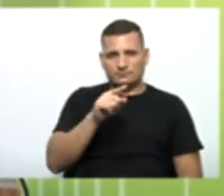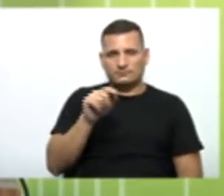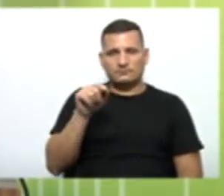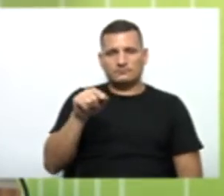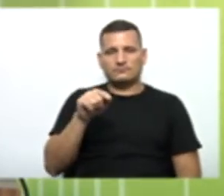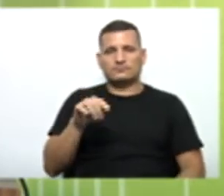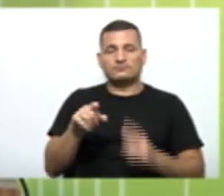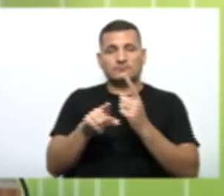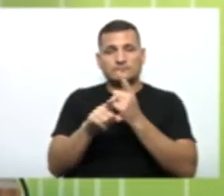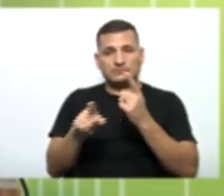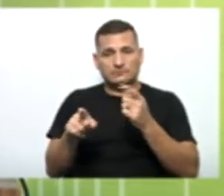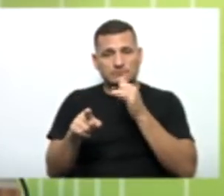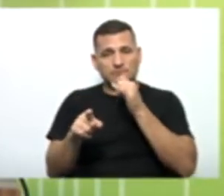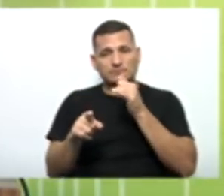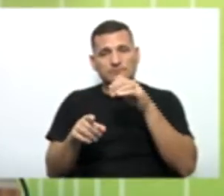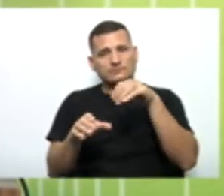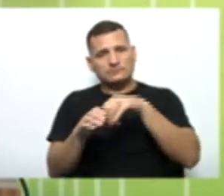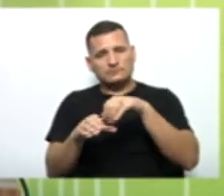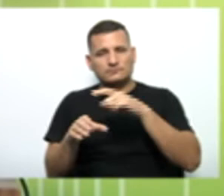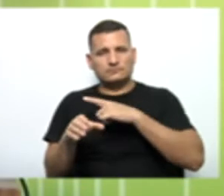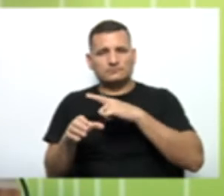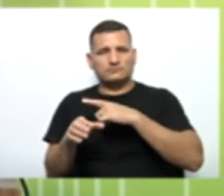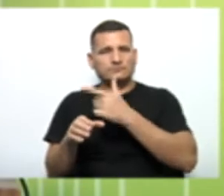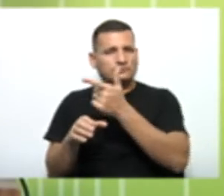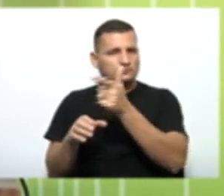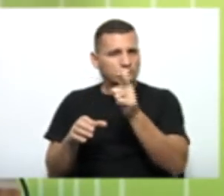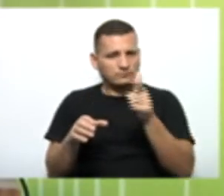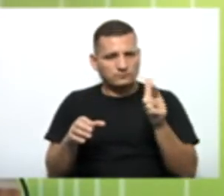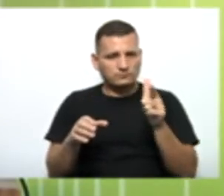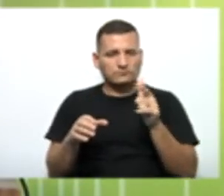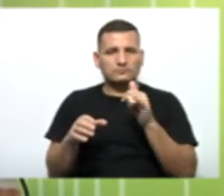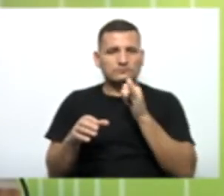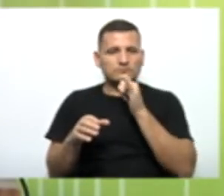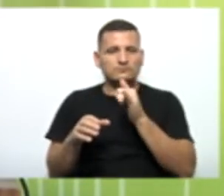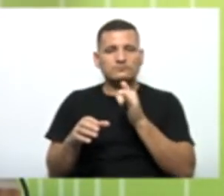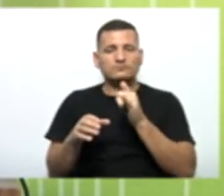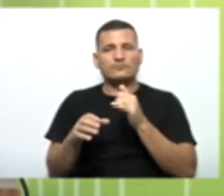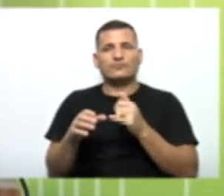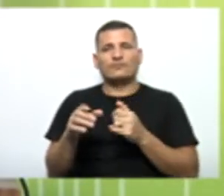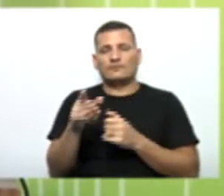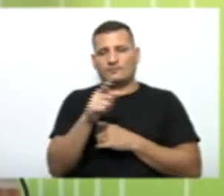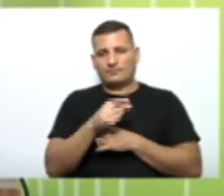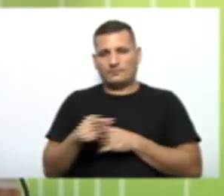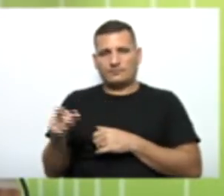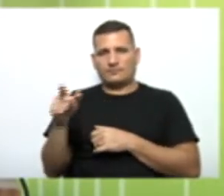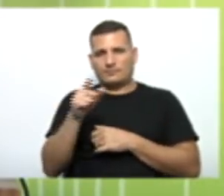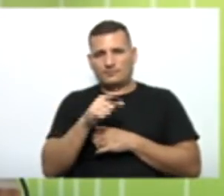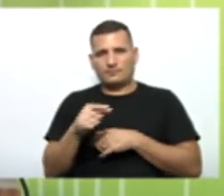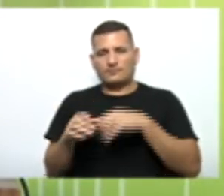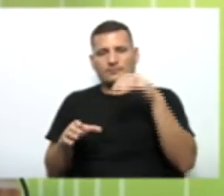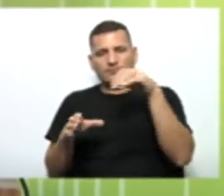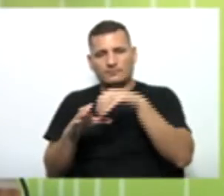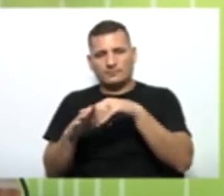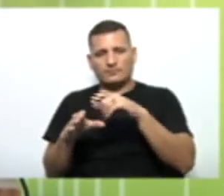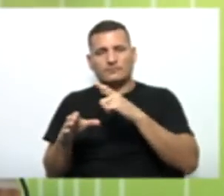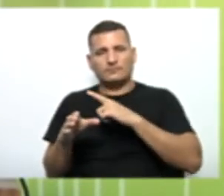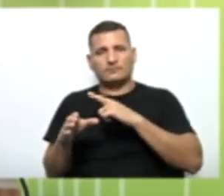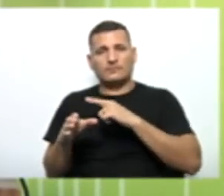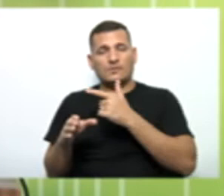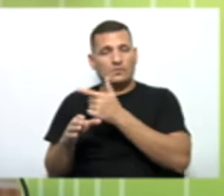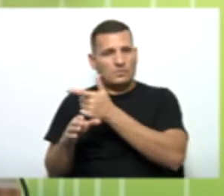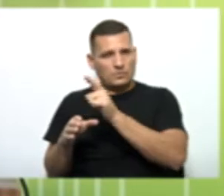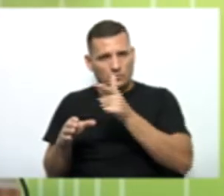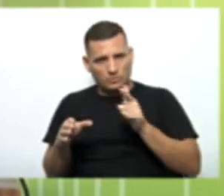identificar se dentro dela tem outras, certo? Se dentro dessa outra funcionalidade que você identificou, esse outro caso de uso, tem